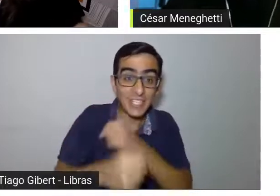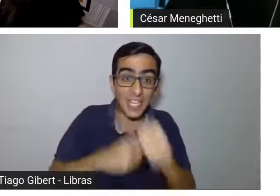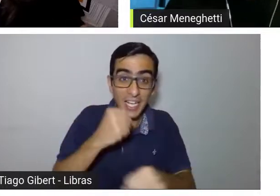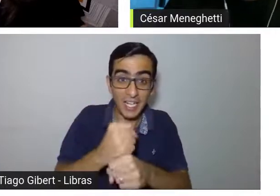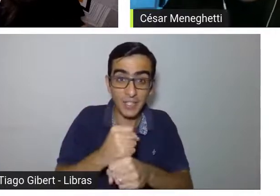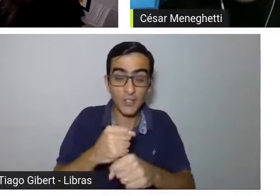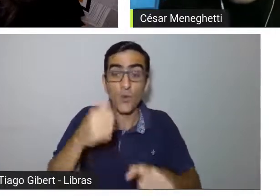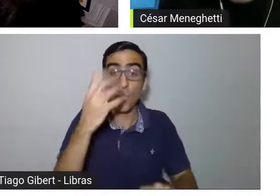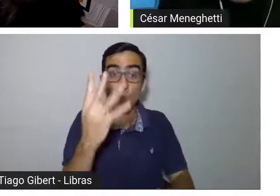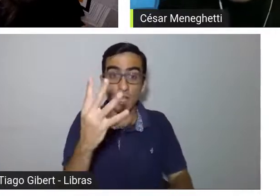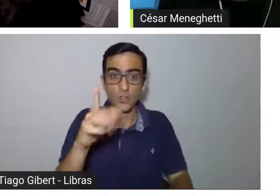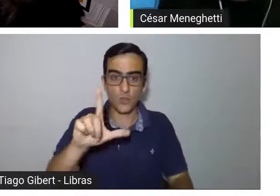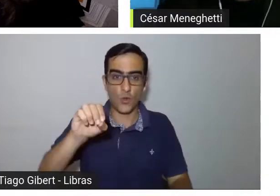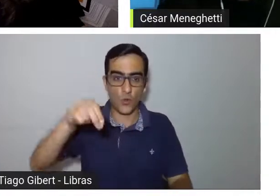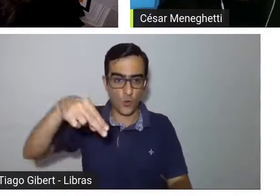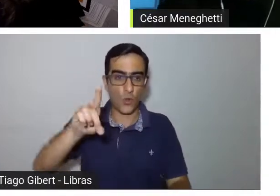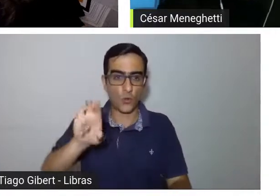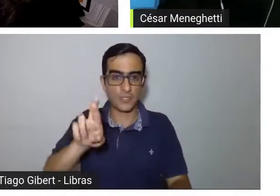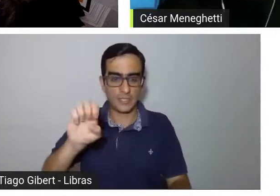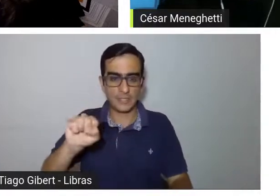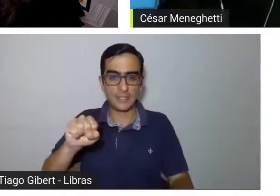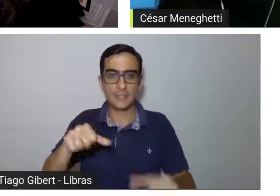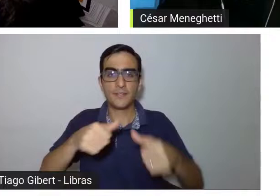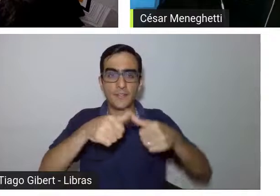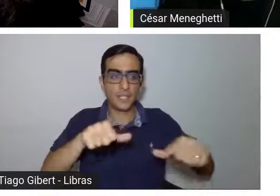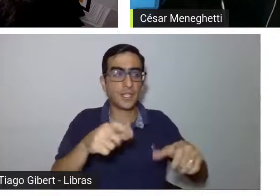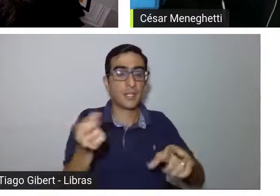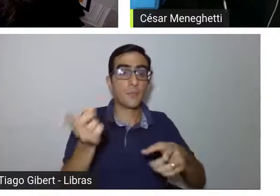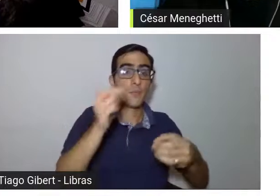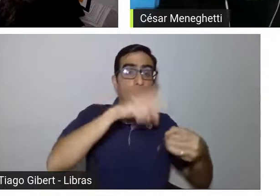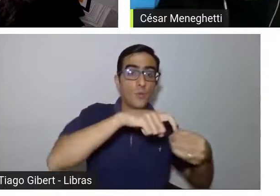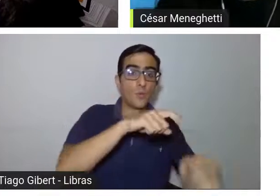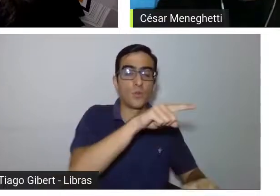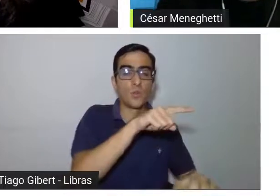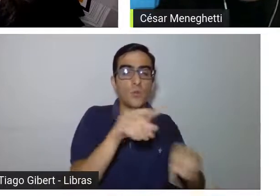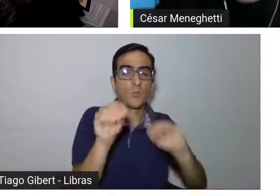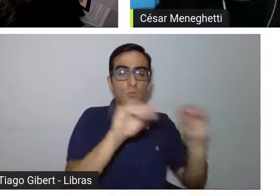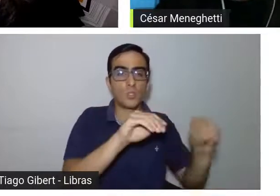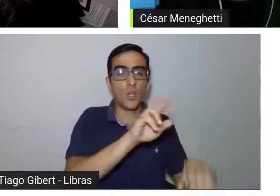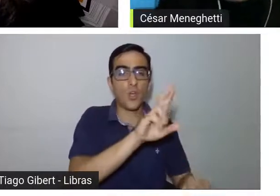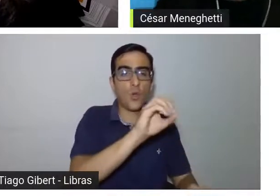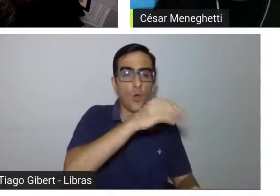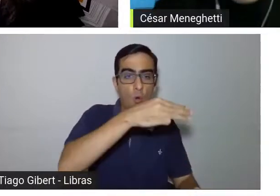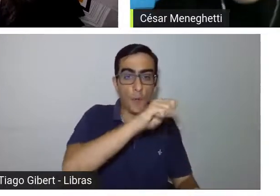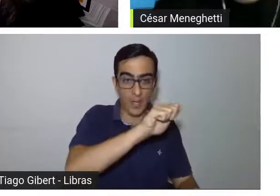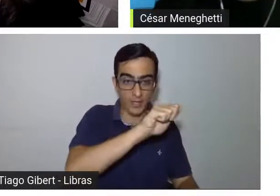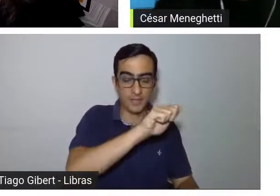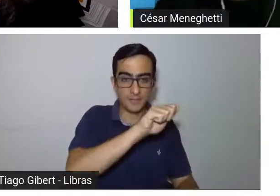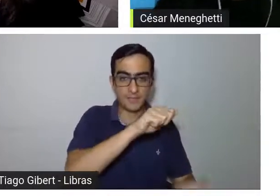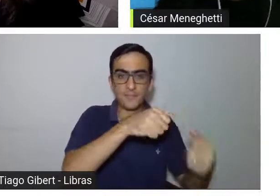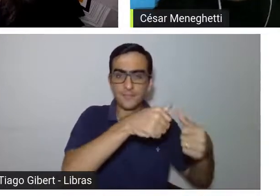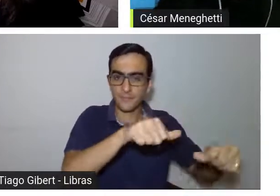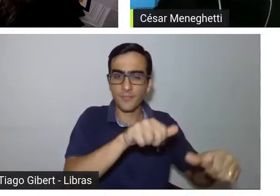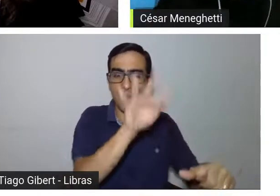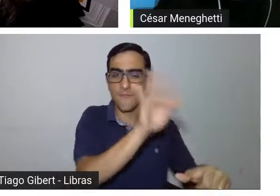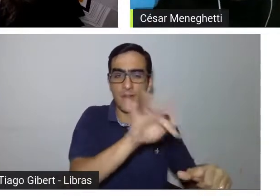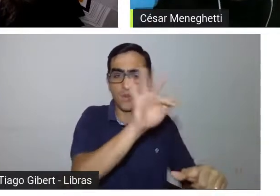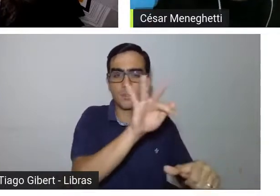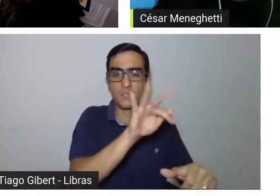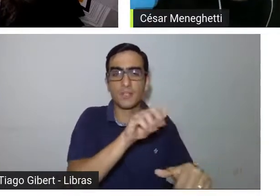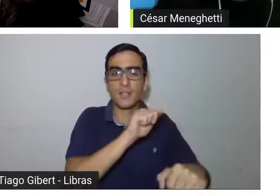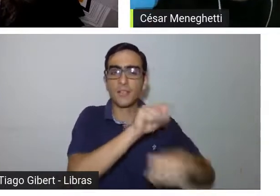eu mudei para Roma, onde eu fiz uma escola de cinema, eu fiz uma outra faculdade. Eu não acabei não entrando no